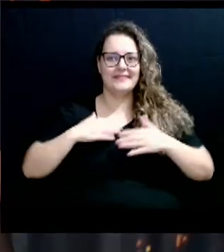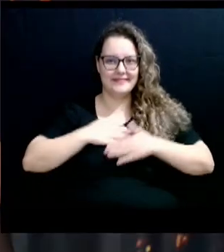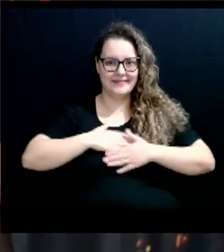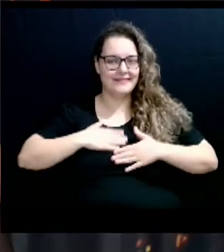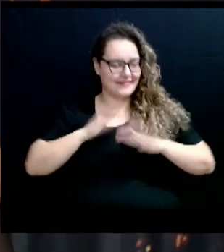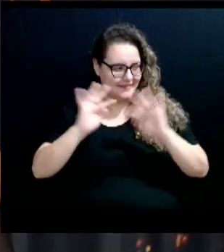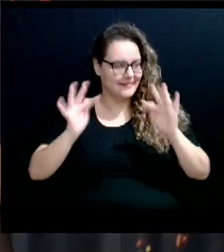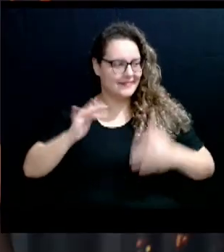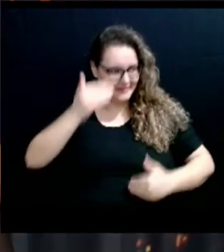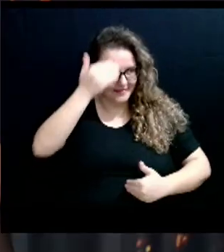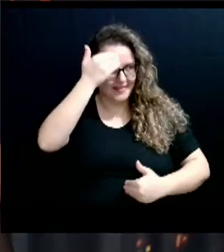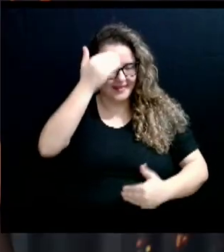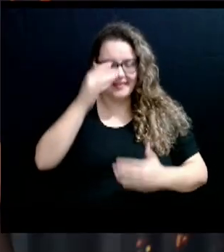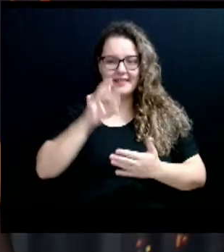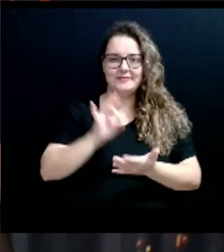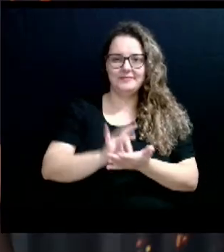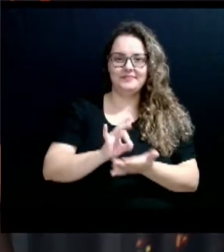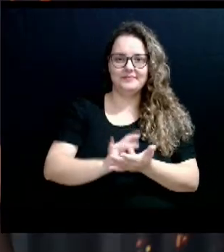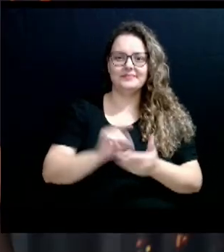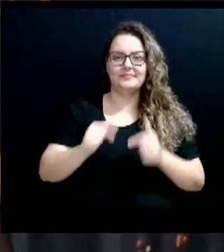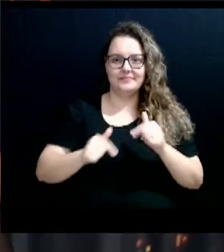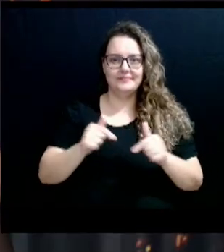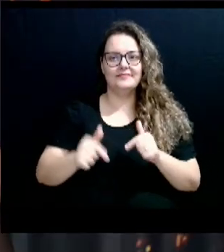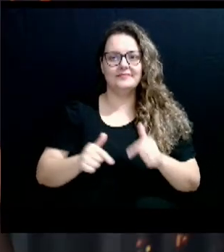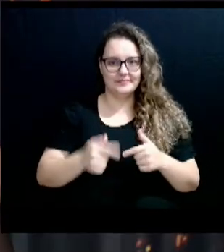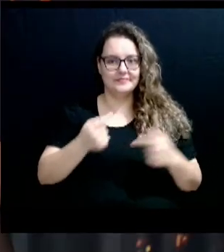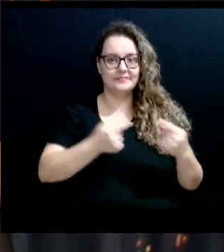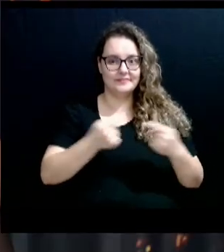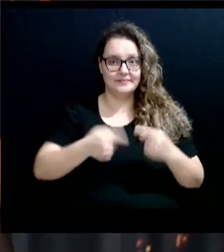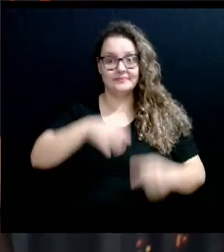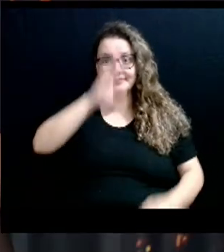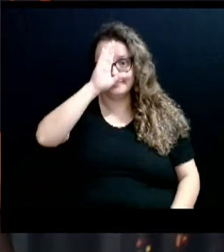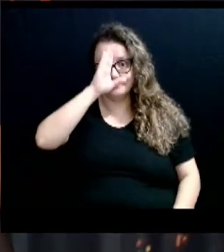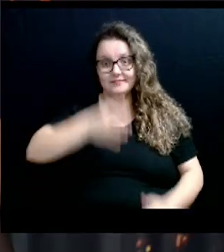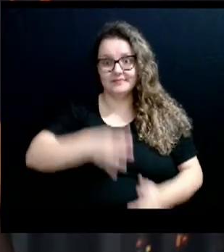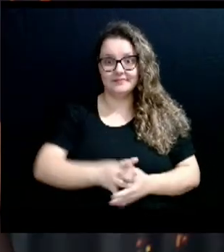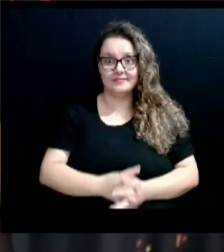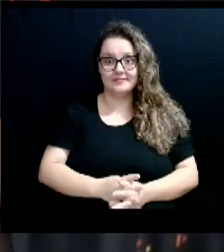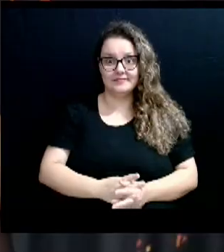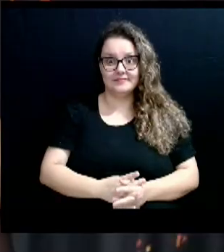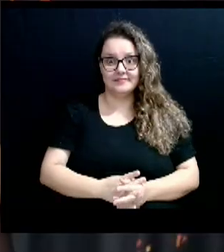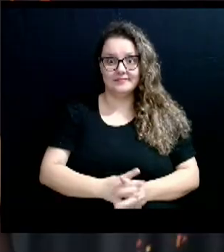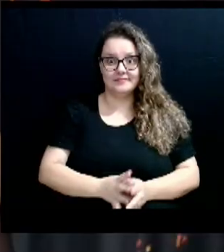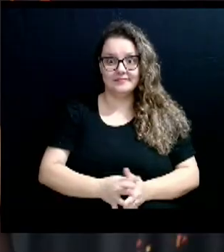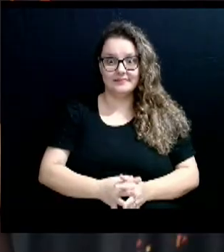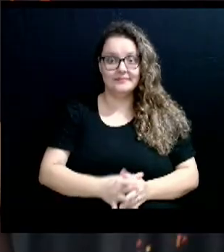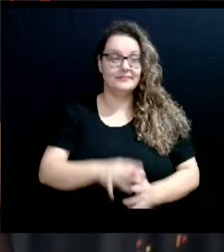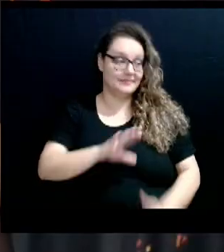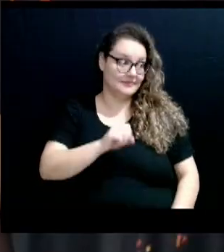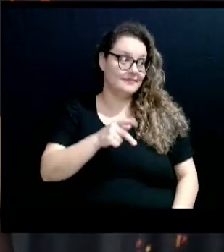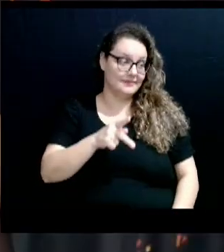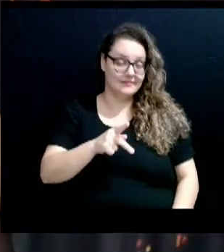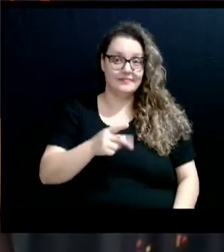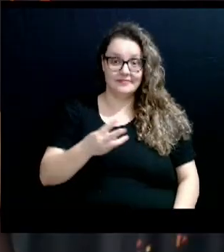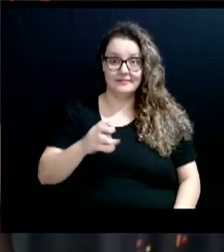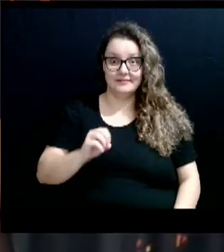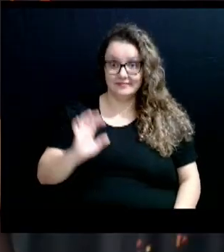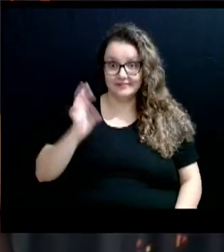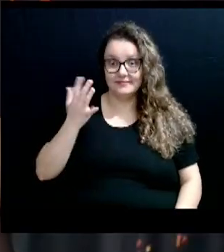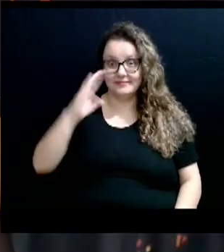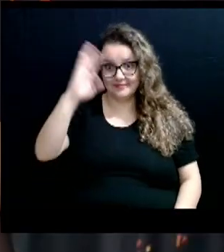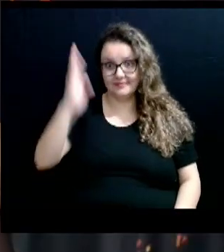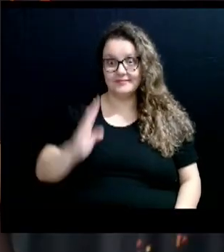de fato, esse é um trabalho que a gente precisa discutir, principalmente nesse momento que a COP30 está acontecendo no Brasil. Exato. Que a gente está falando sobre